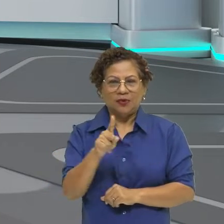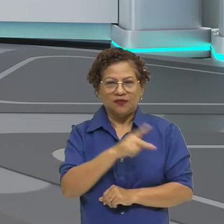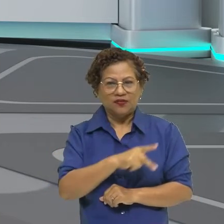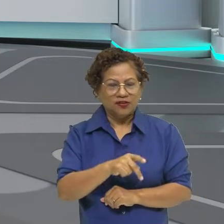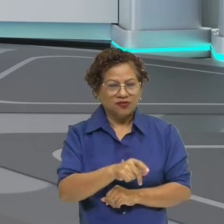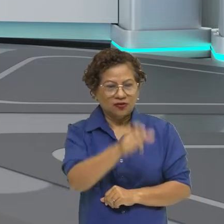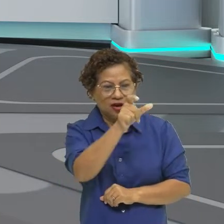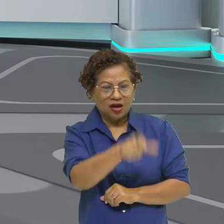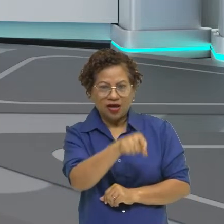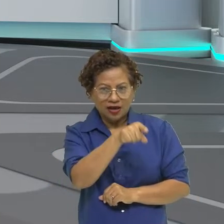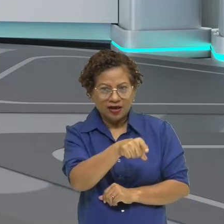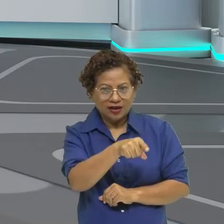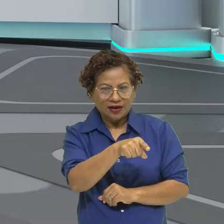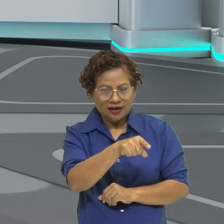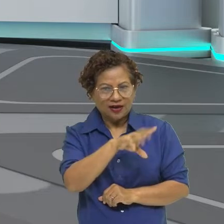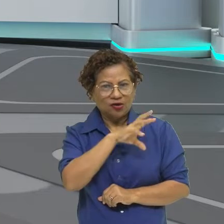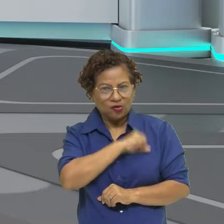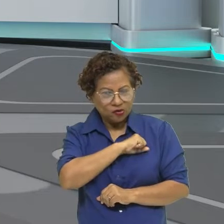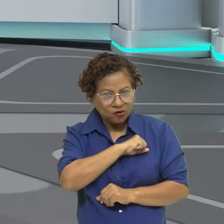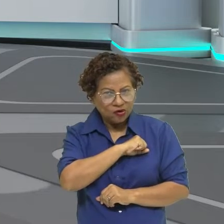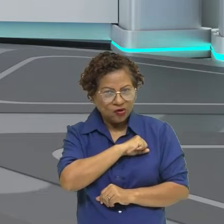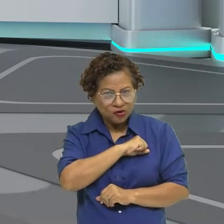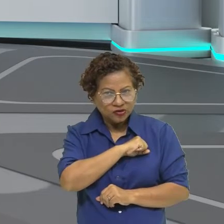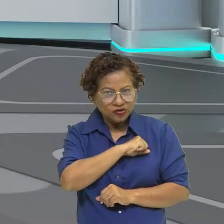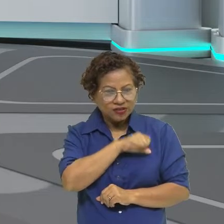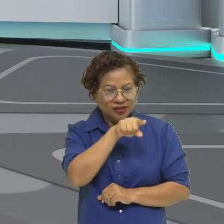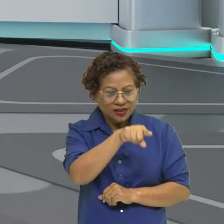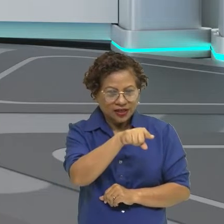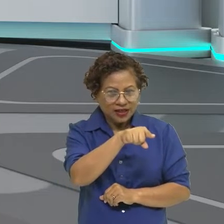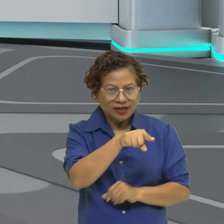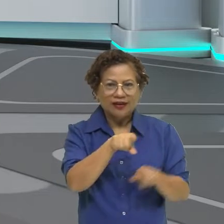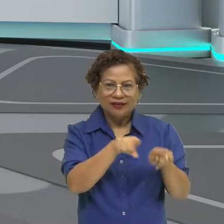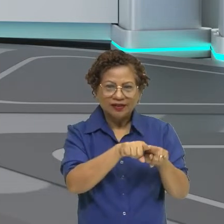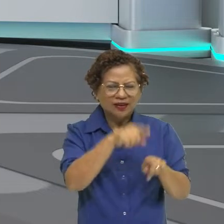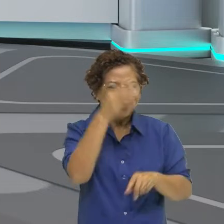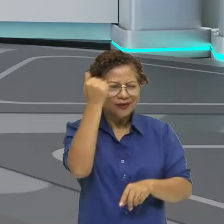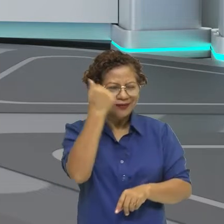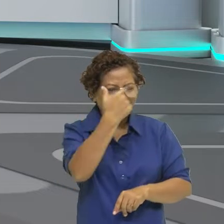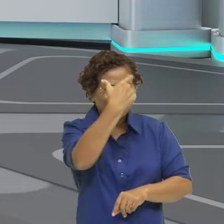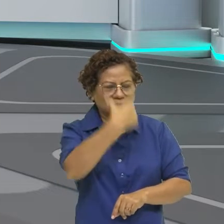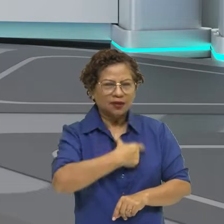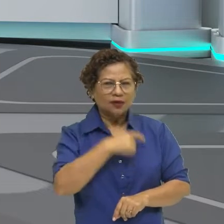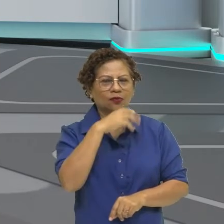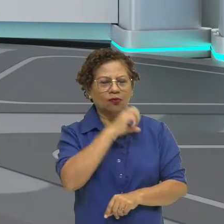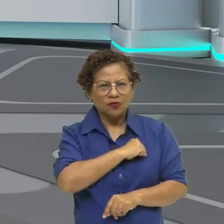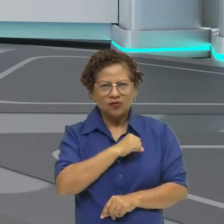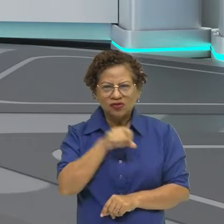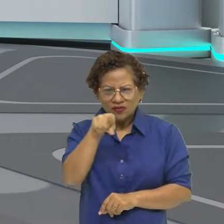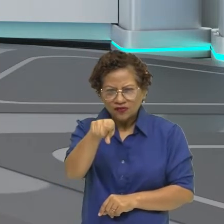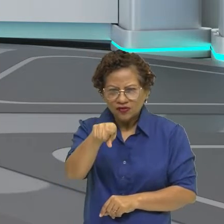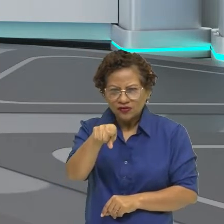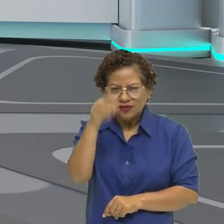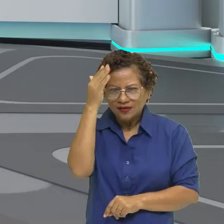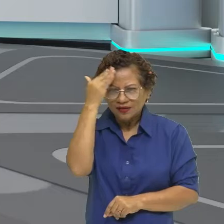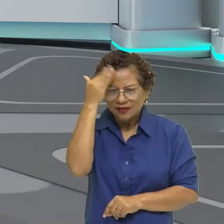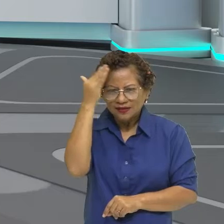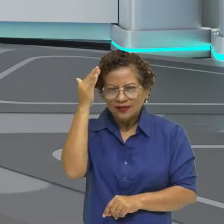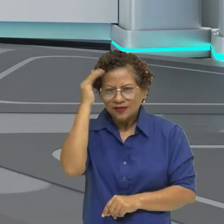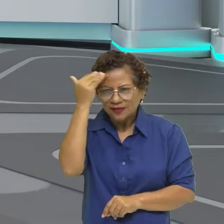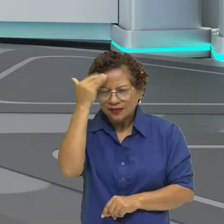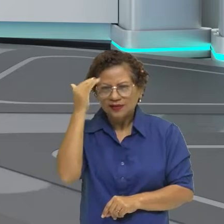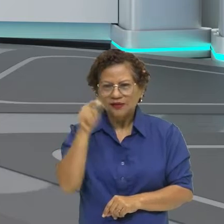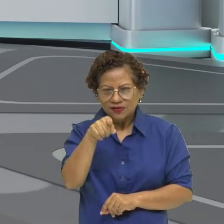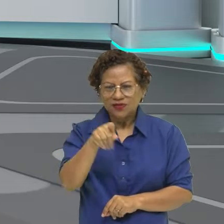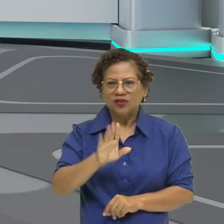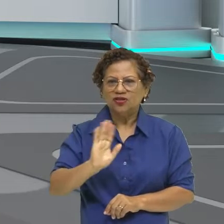de fazer. E vocês? Será que vocês, só olhando assim, esses 5 minutos que a gente está conversando aqui, vocês já conseguiram